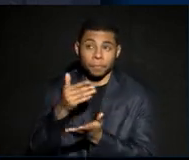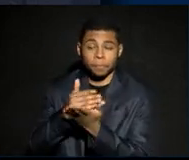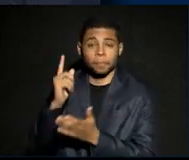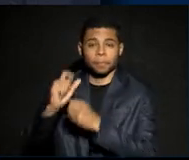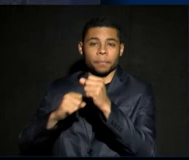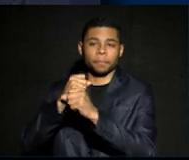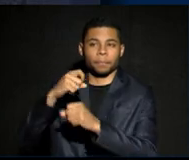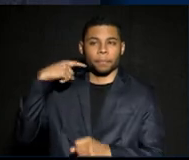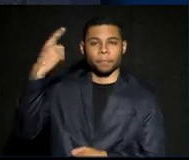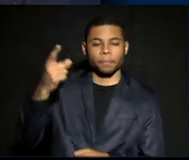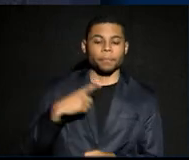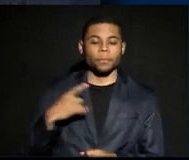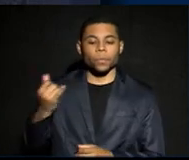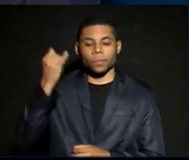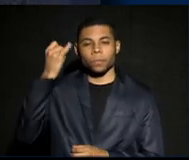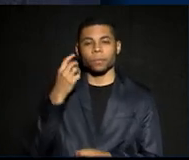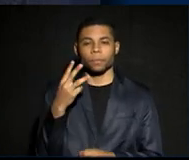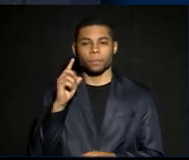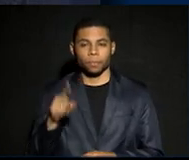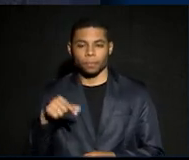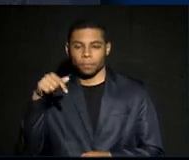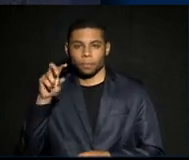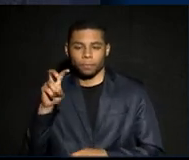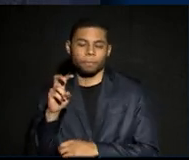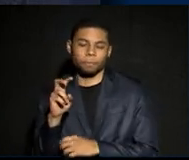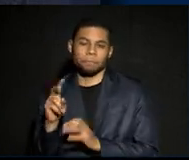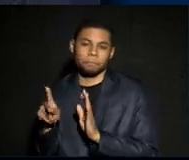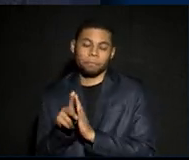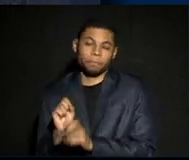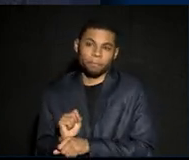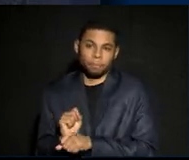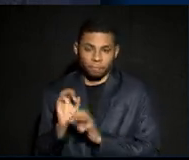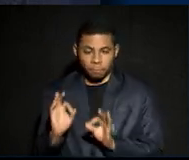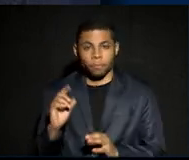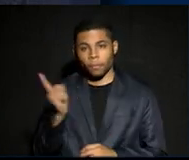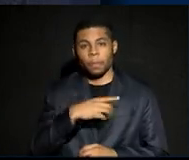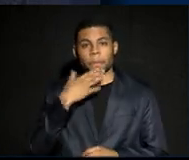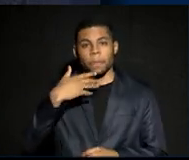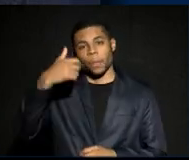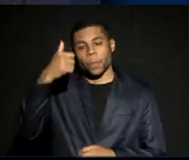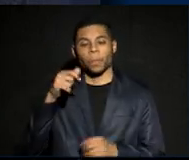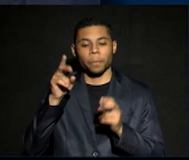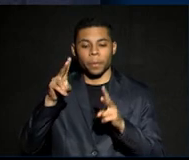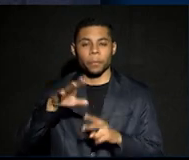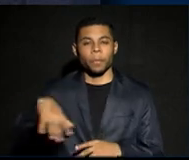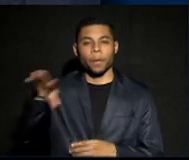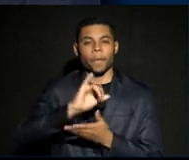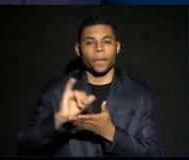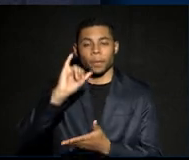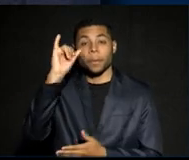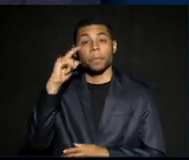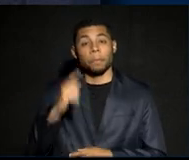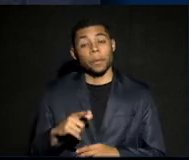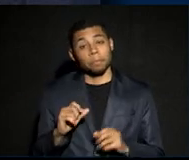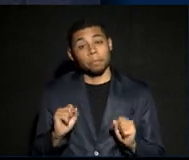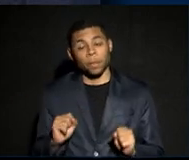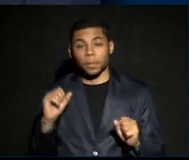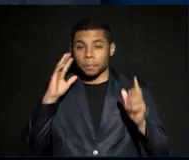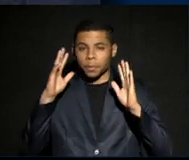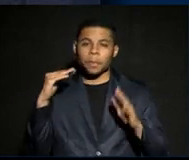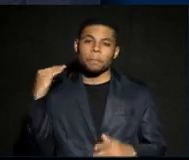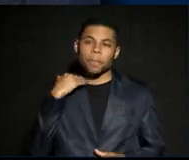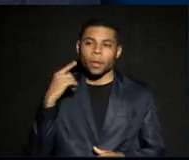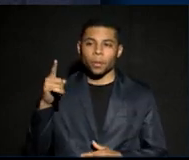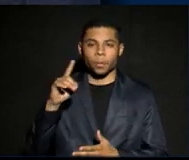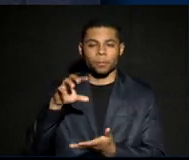próximo ano esse jogo altos três 75 faça o efeito esperado a gente melhore um pouco Horizonte de inflação e repente esse